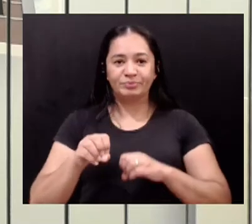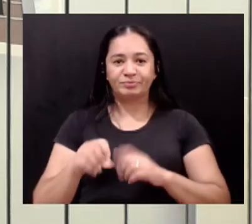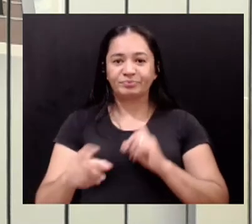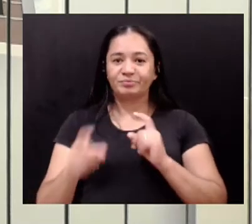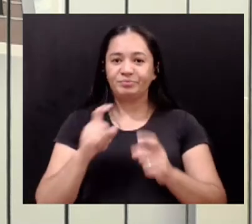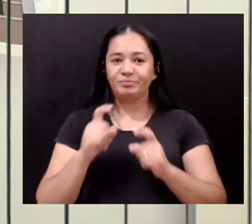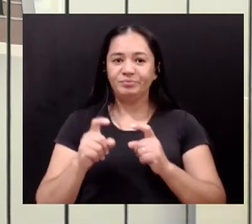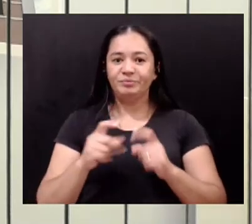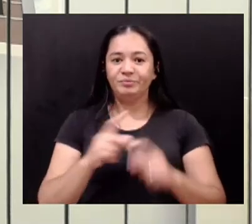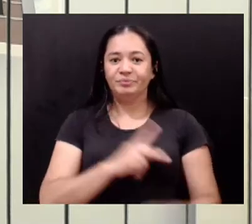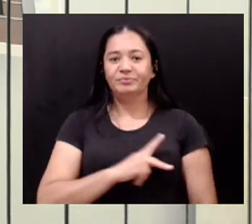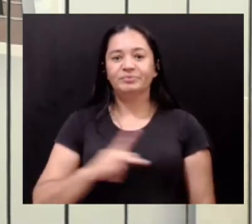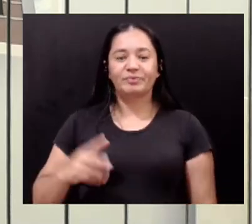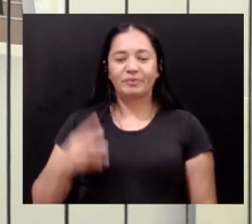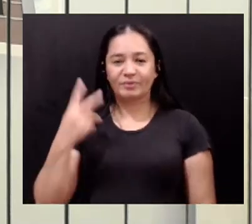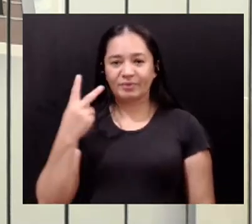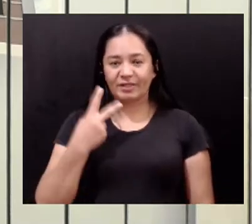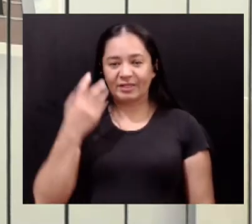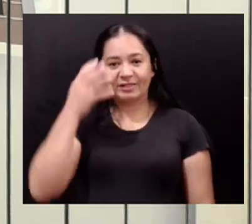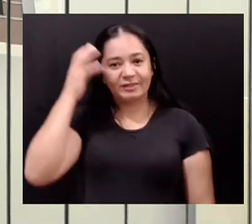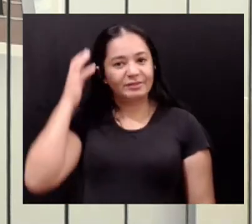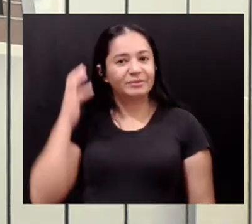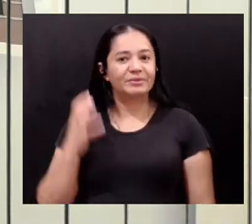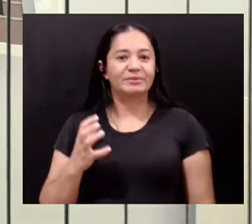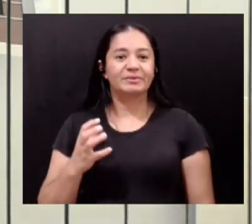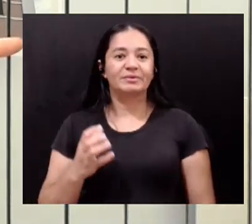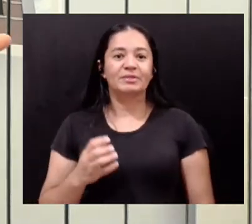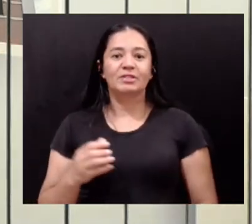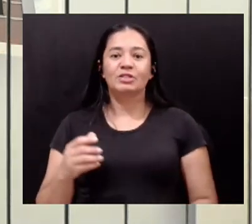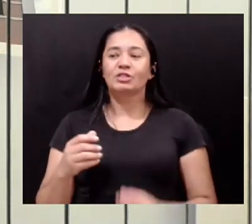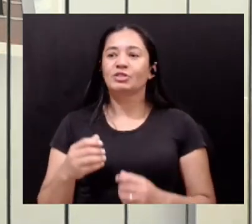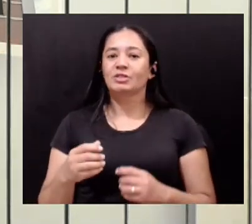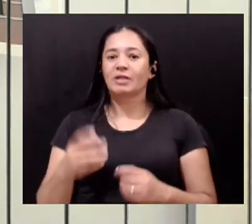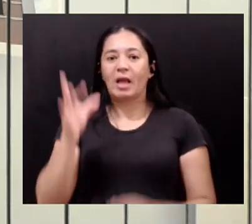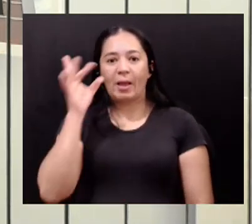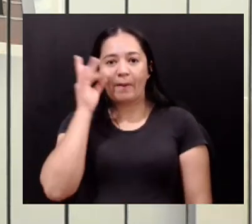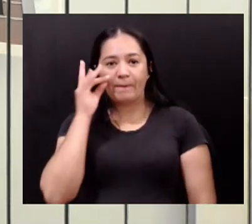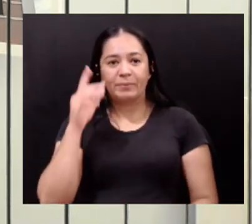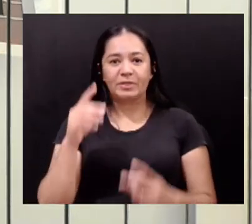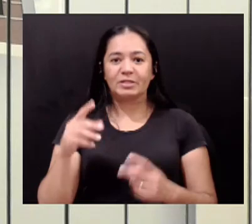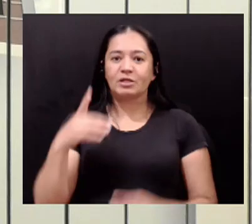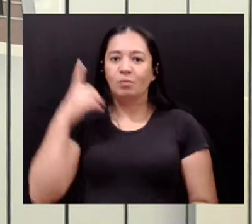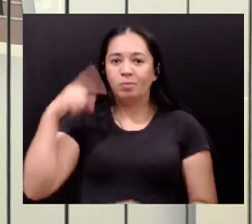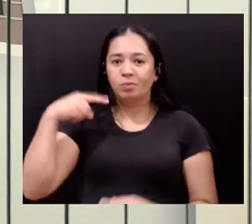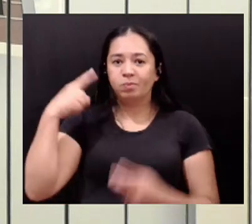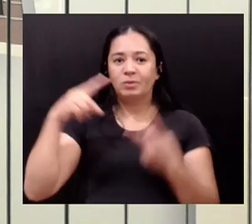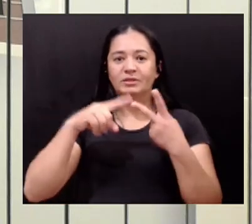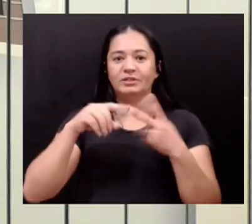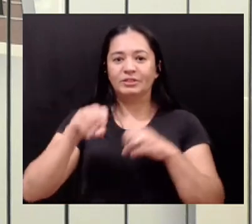pela vereadora Guida Calisto e contou com a presença de advogados e educadores.